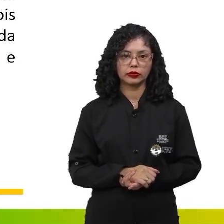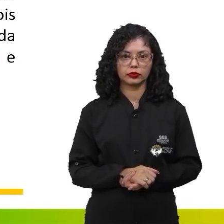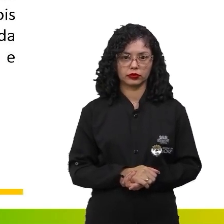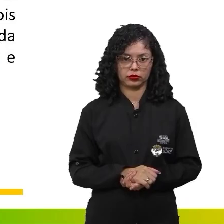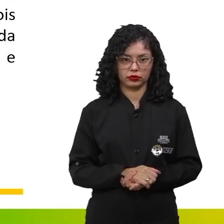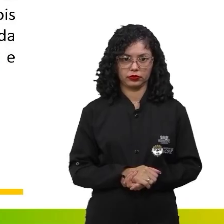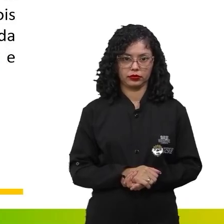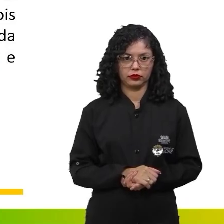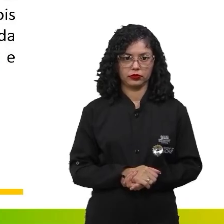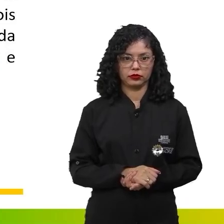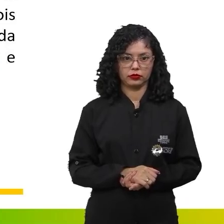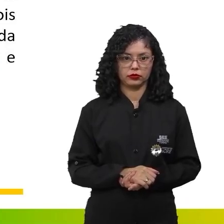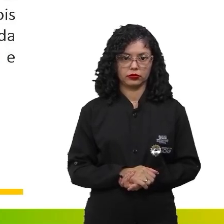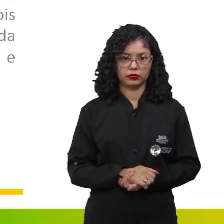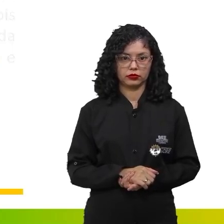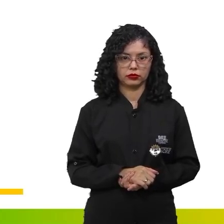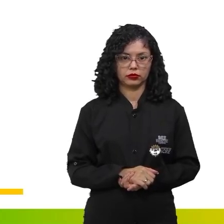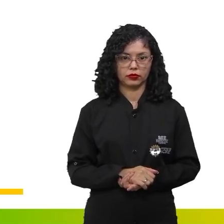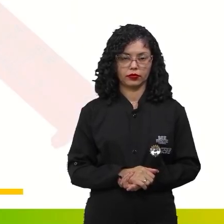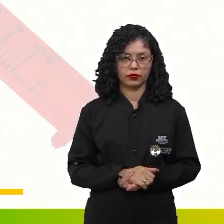Voltando aqui.